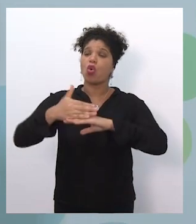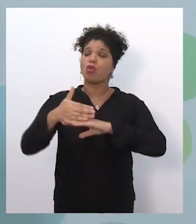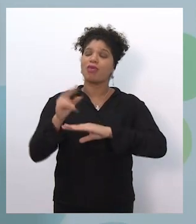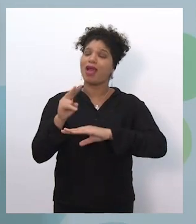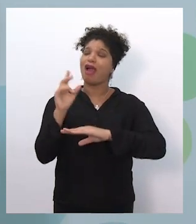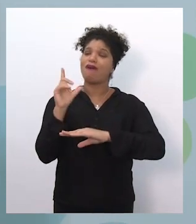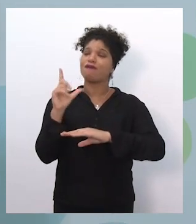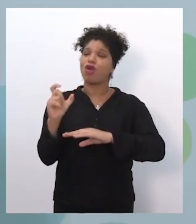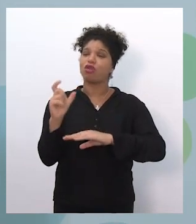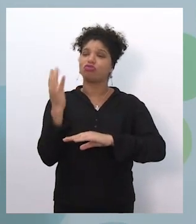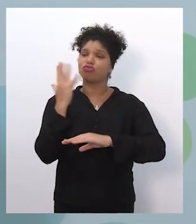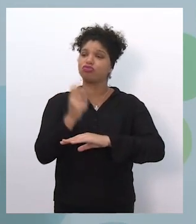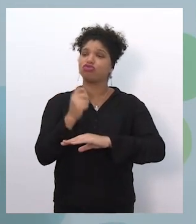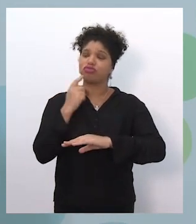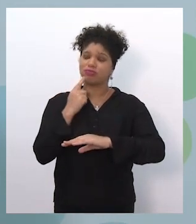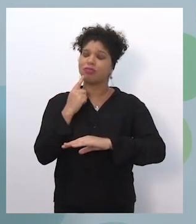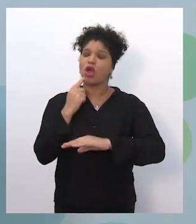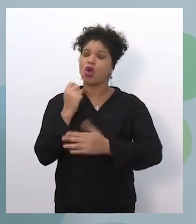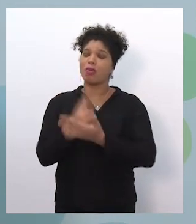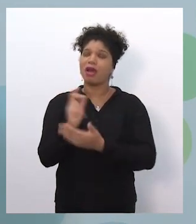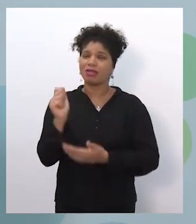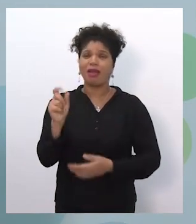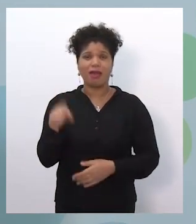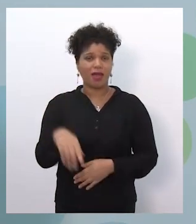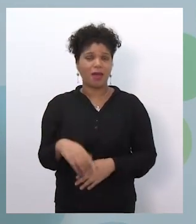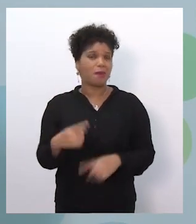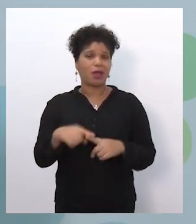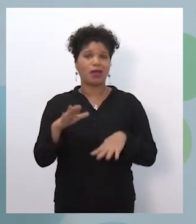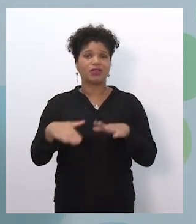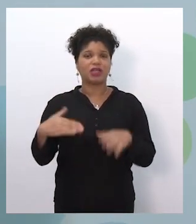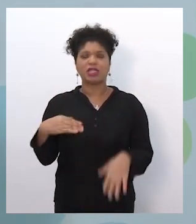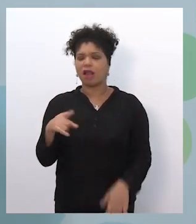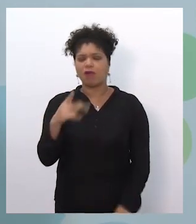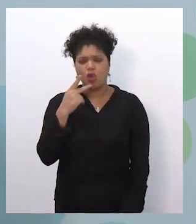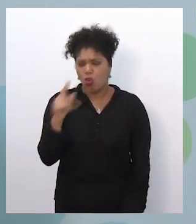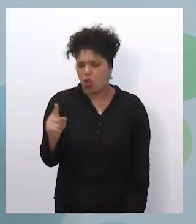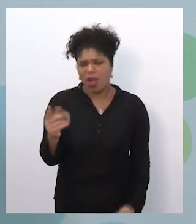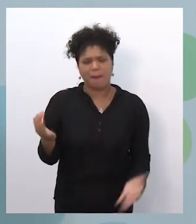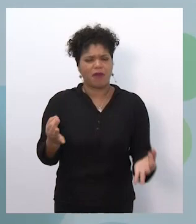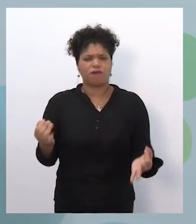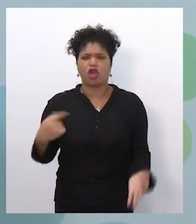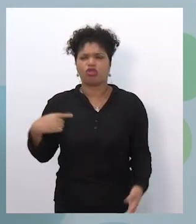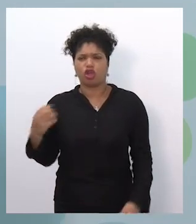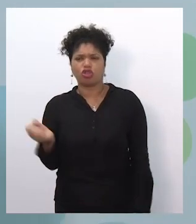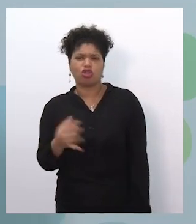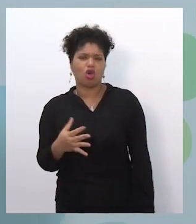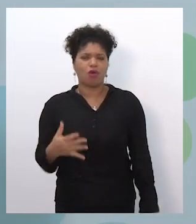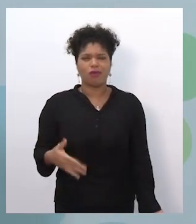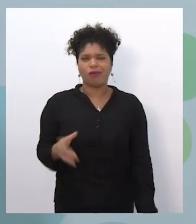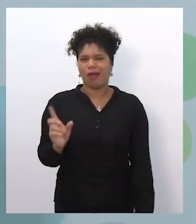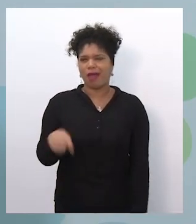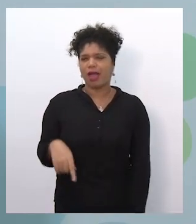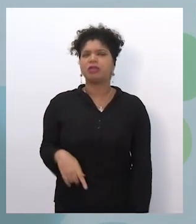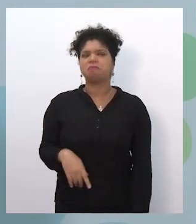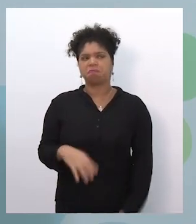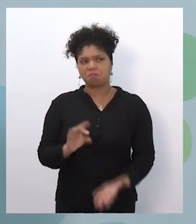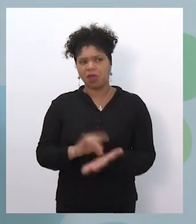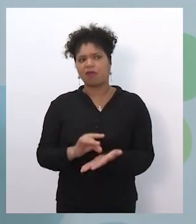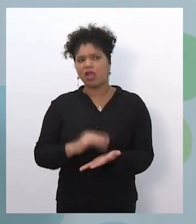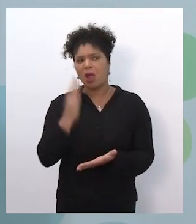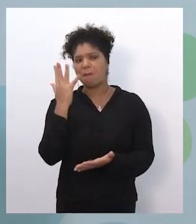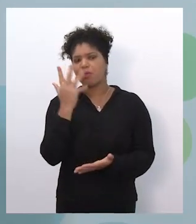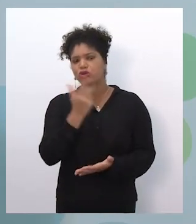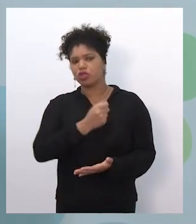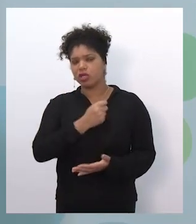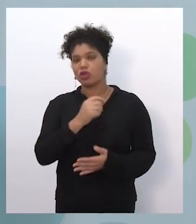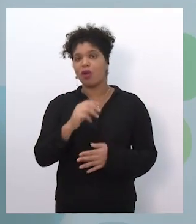falar isso, Ana e Rodrigo. Porque, às vezes, na propaganda, o vendedor fala, nossa, esse daqui é mais moderno, é bonito. E você fala a verdade, ele tem uma aparência